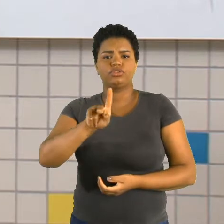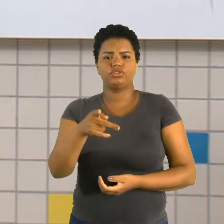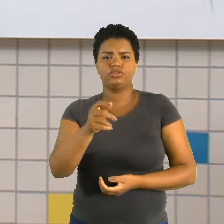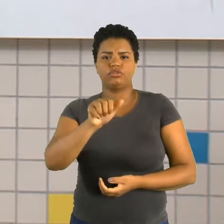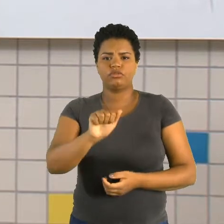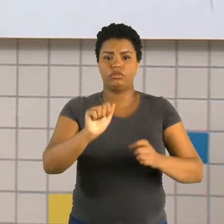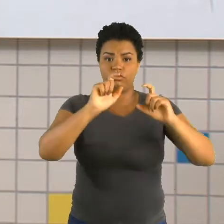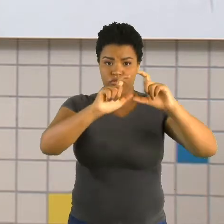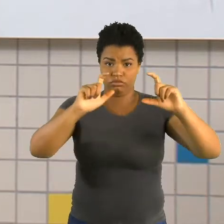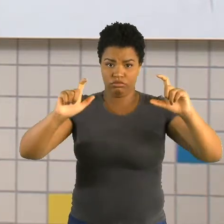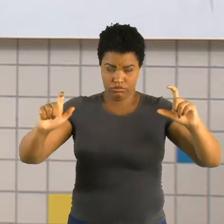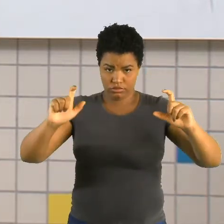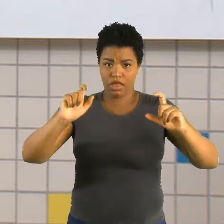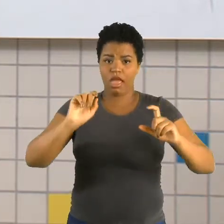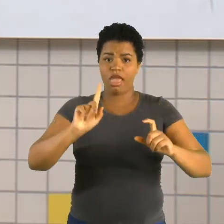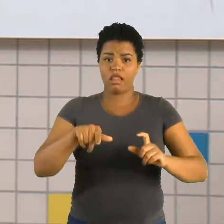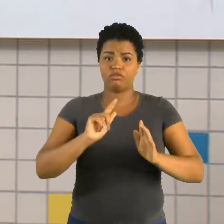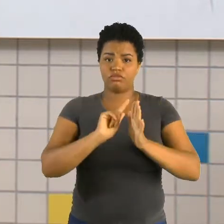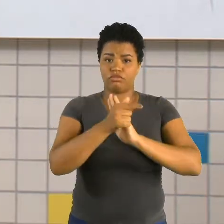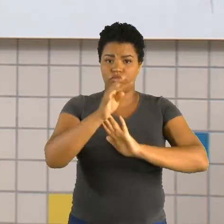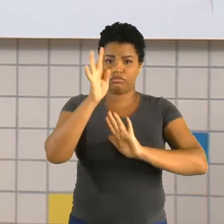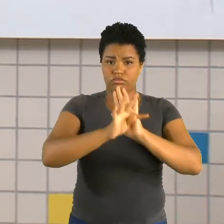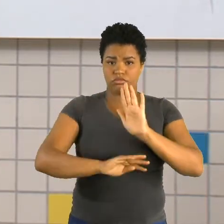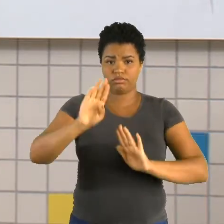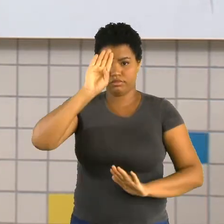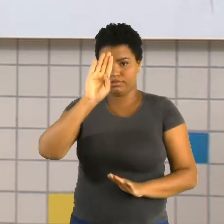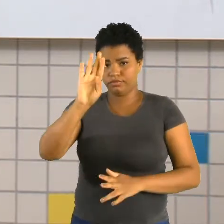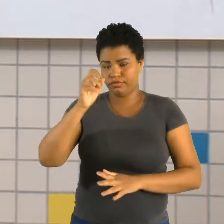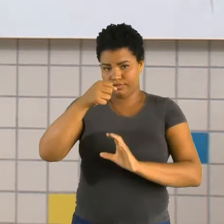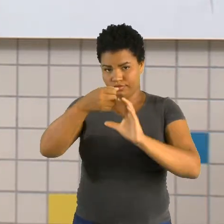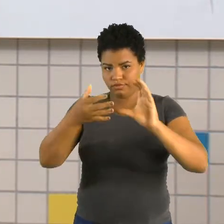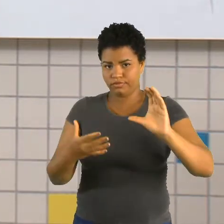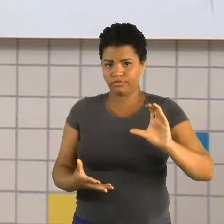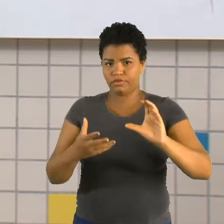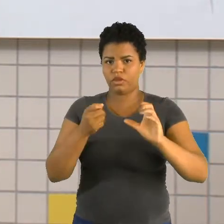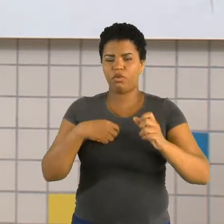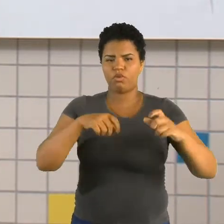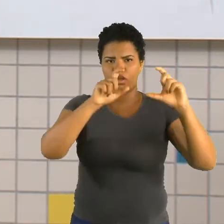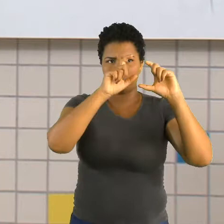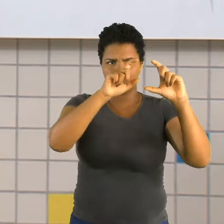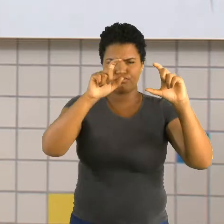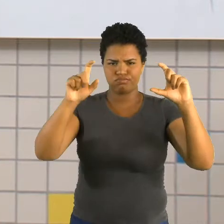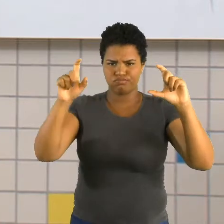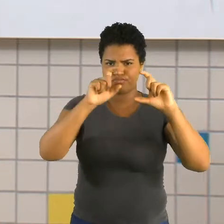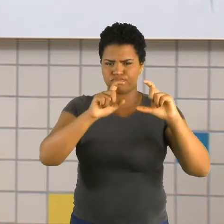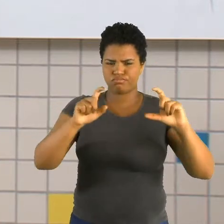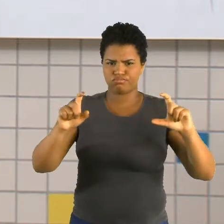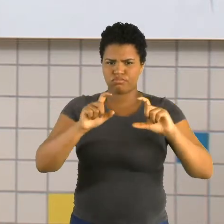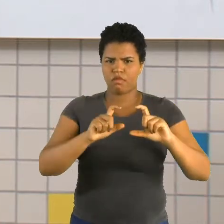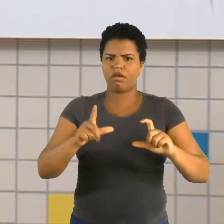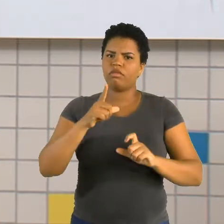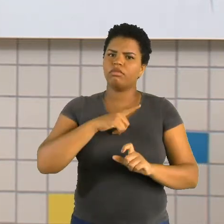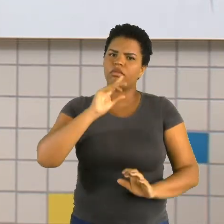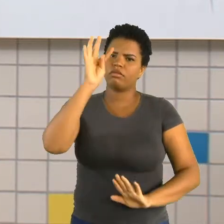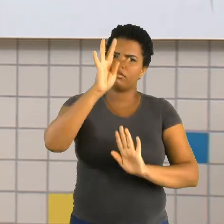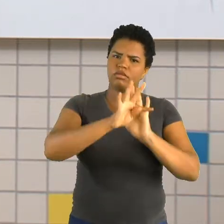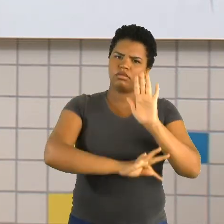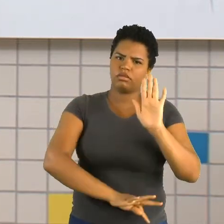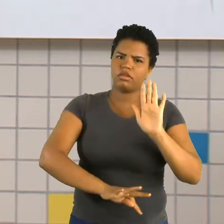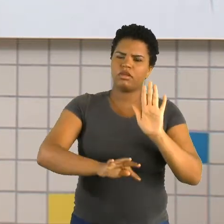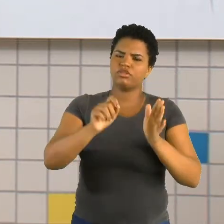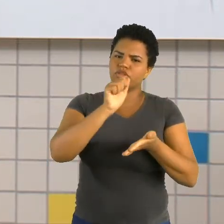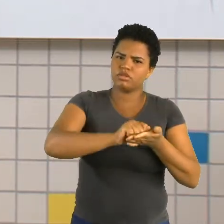que tem como principal característica a exposição de quadrinhos com textos verbais e